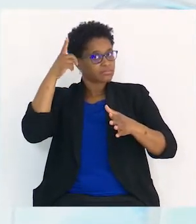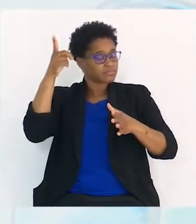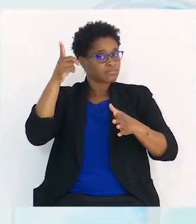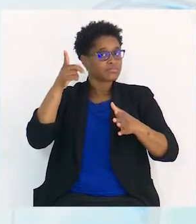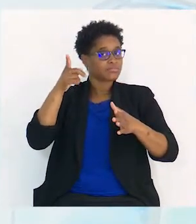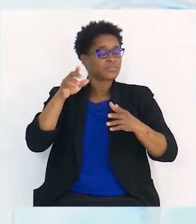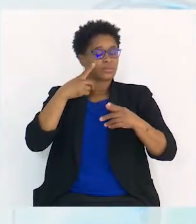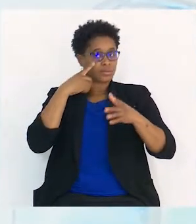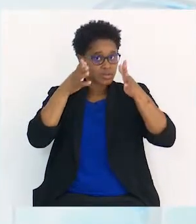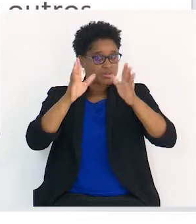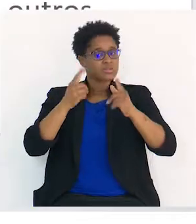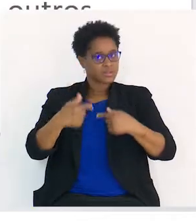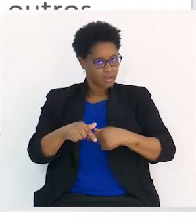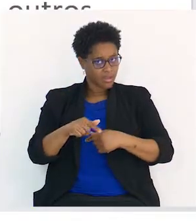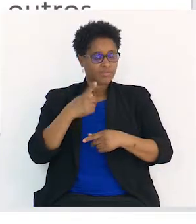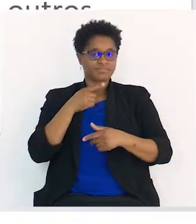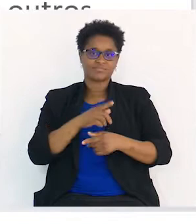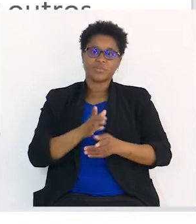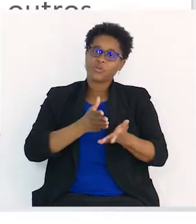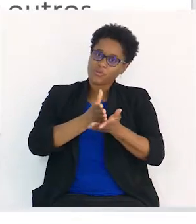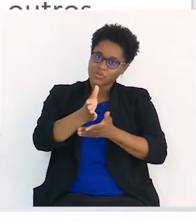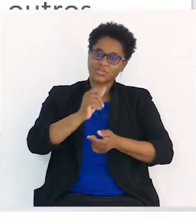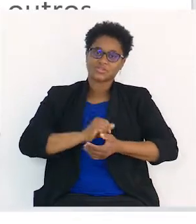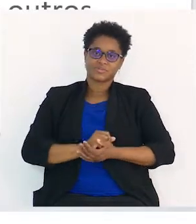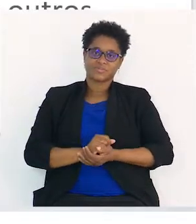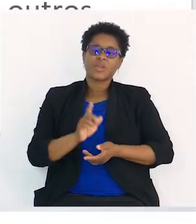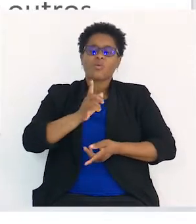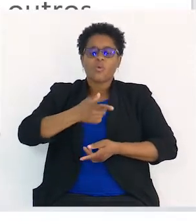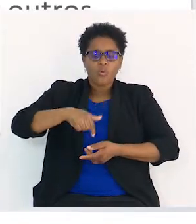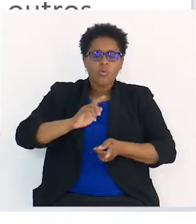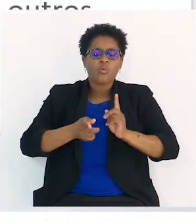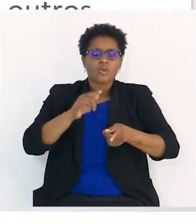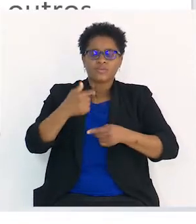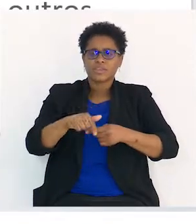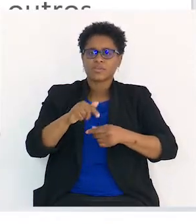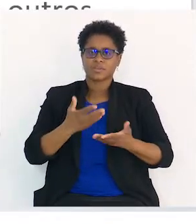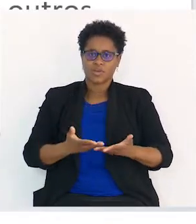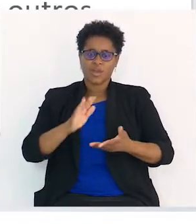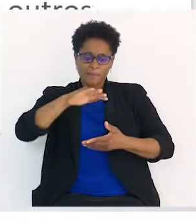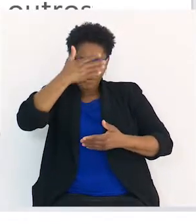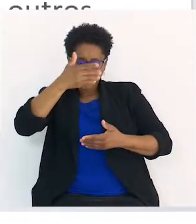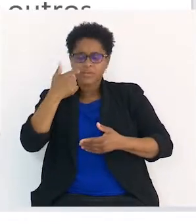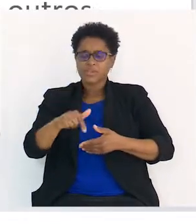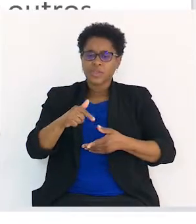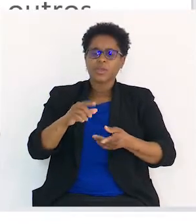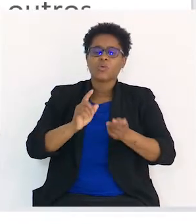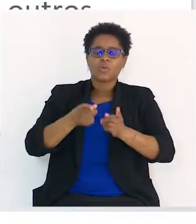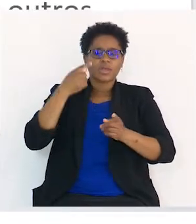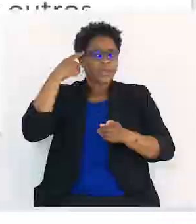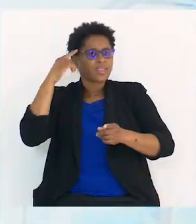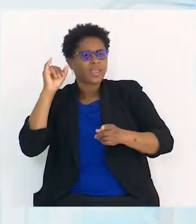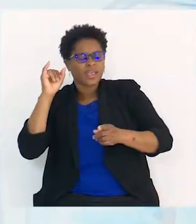está. Ok? Vamos lá. O que é que nós vamos ter aqui? Primeiro vais ter aquilo que é a ideia de